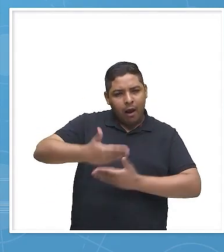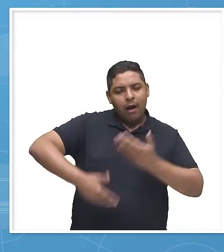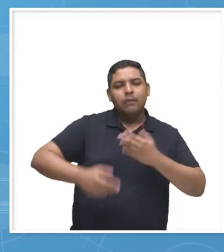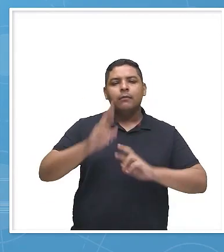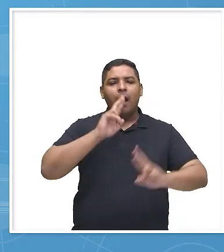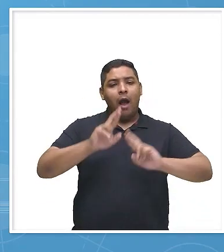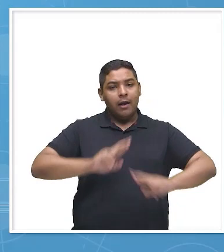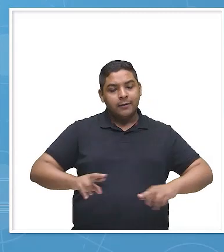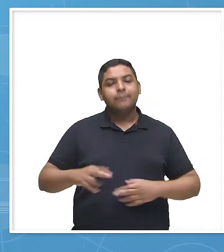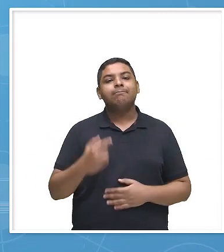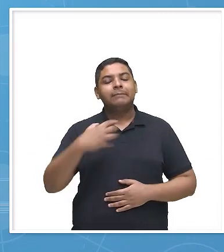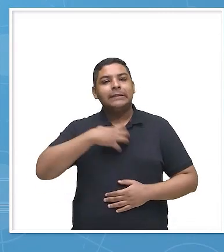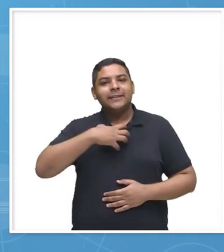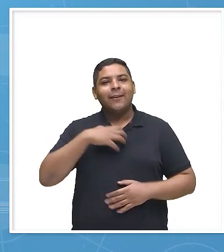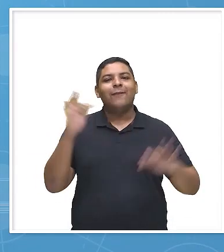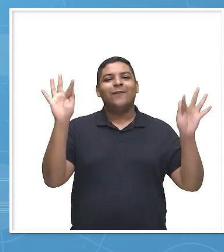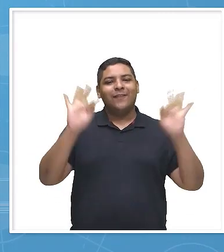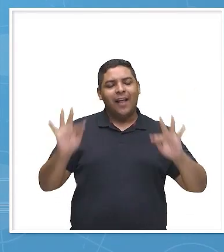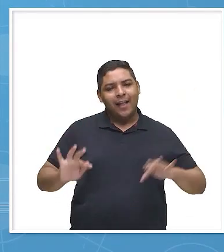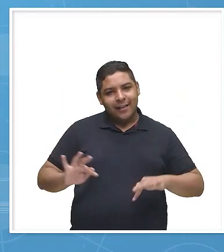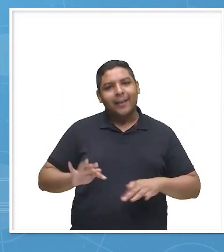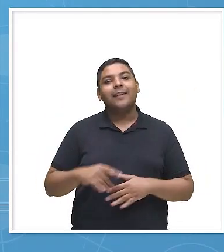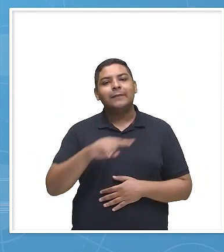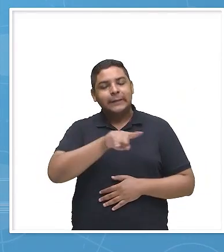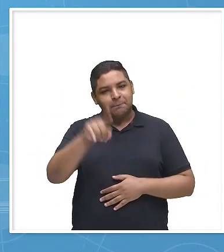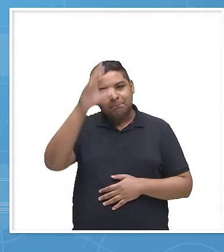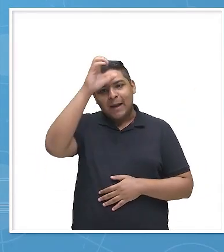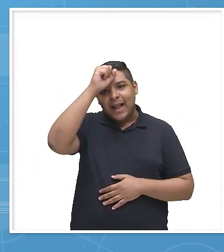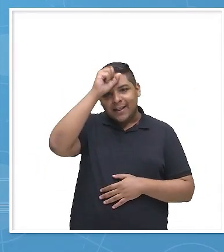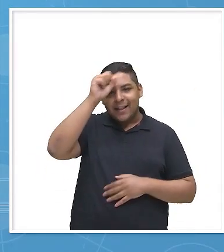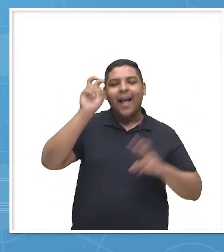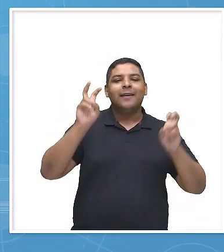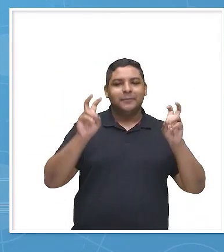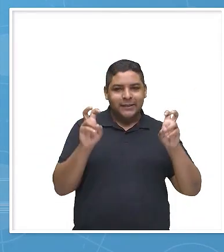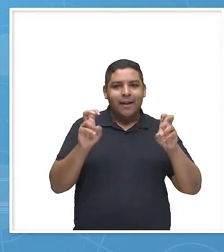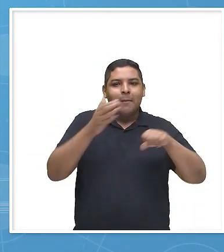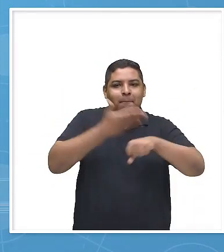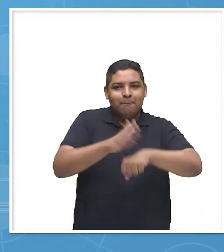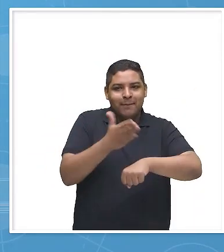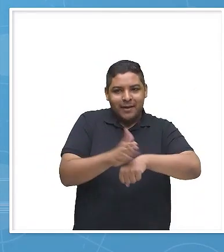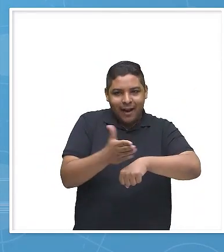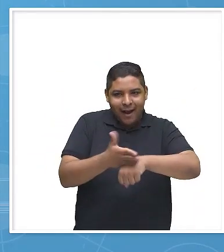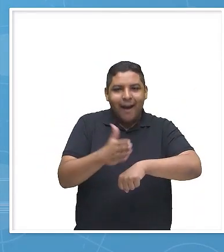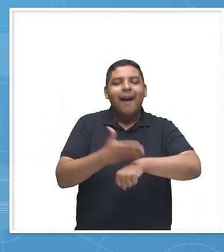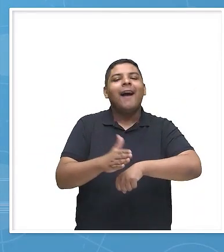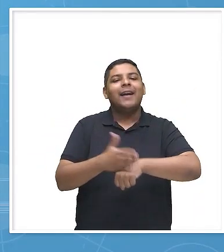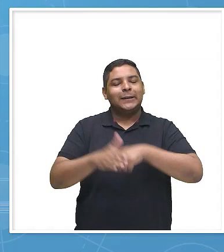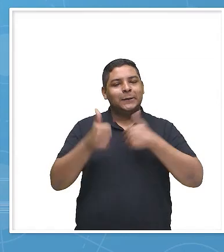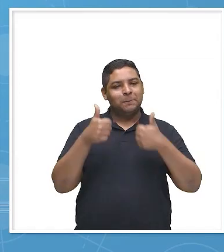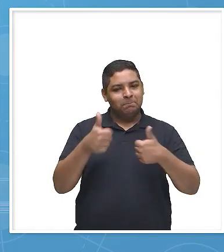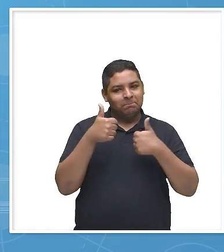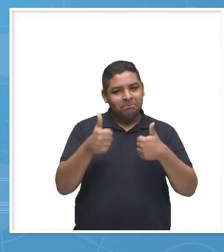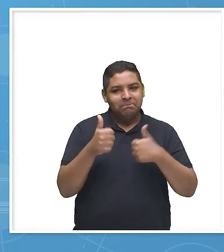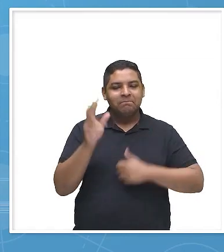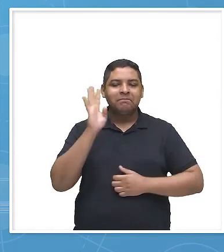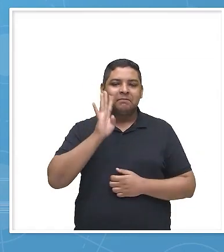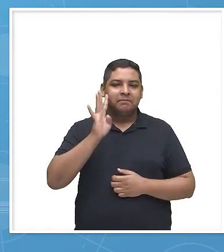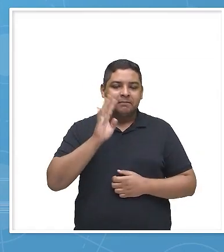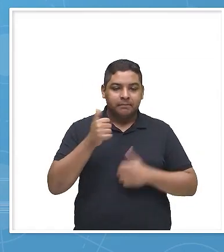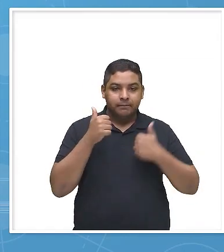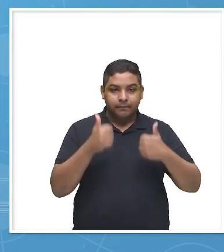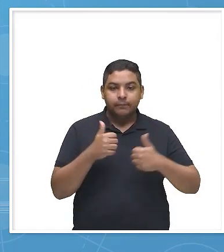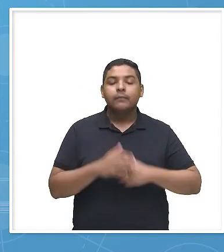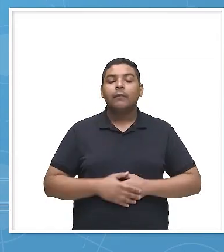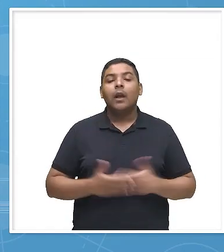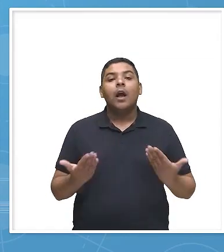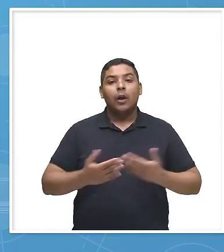muito feliz, porque é sinal que vocês estão aprendendo conteúdo, estão colocando em prática, estão respondendo para a gente aqui. Agora eu vou ler umas respostas. Primeiramente,